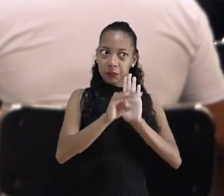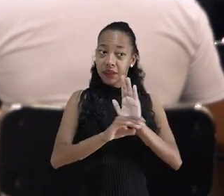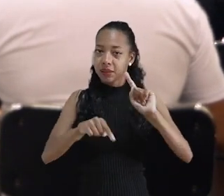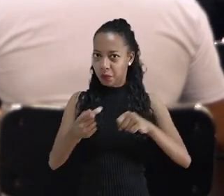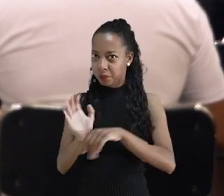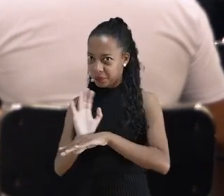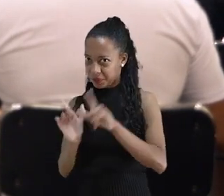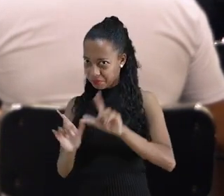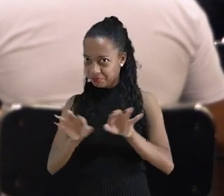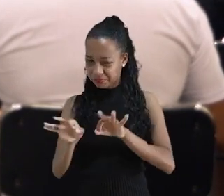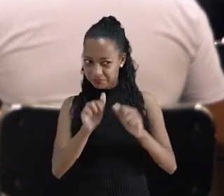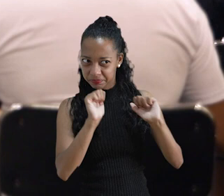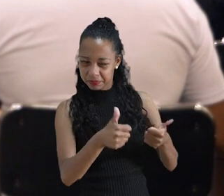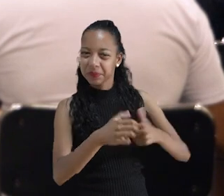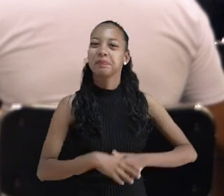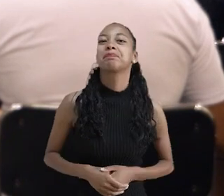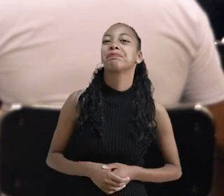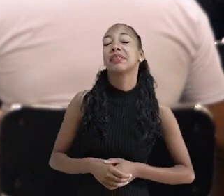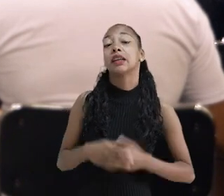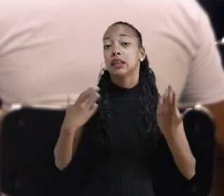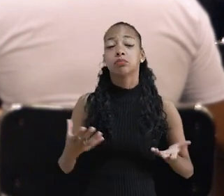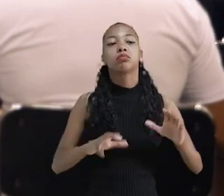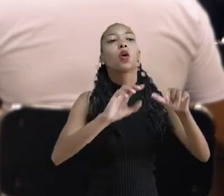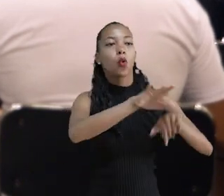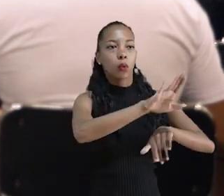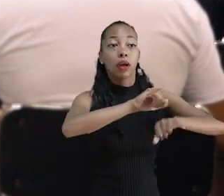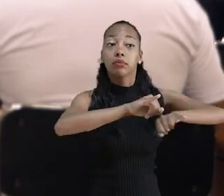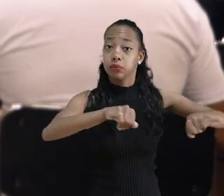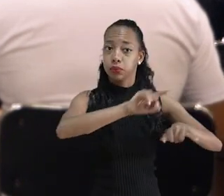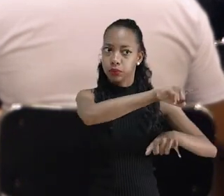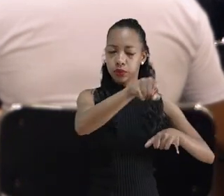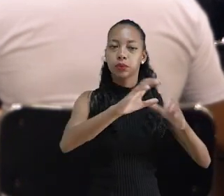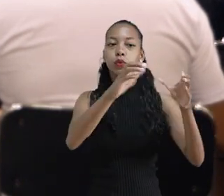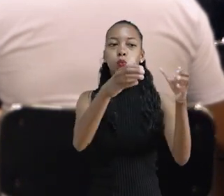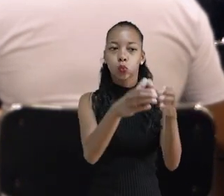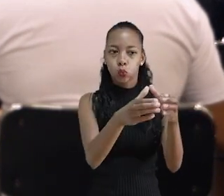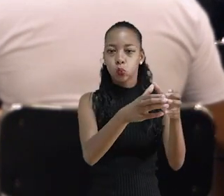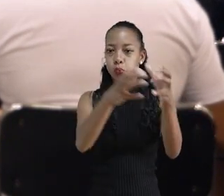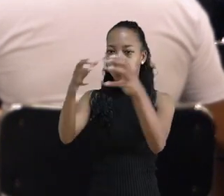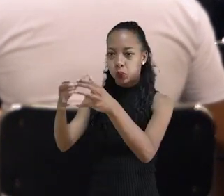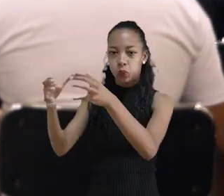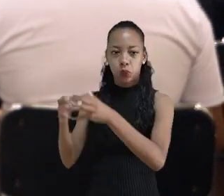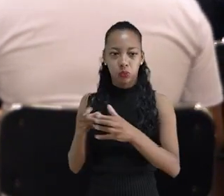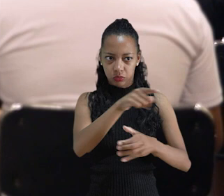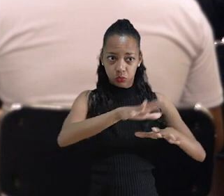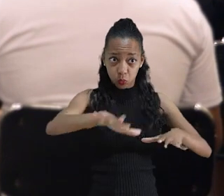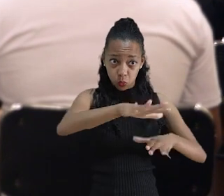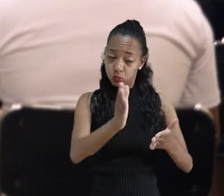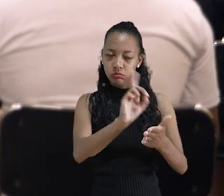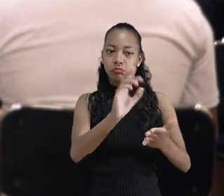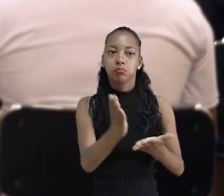filme de bairro E aí de repente separar os grupos olha a ideia né separar os